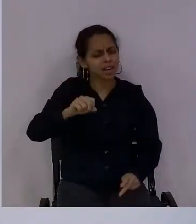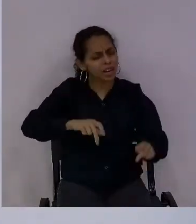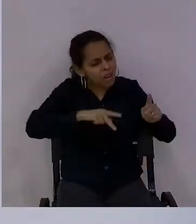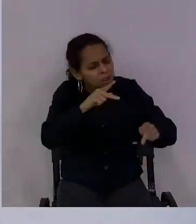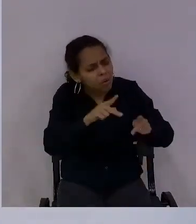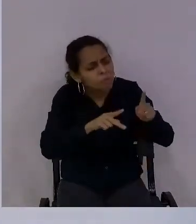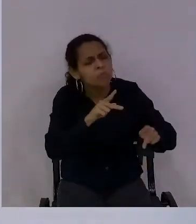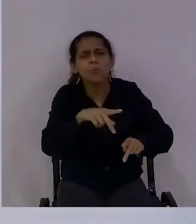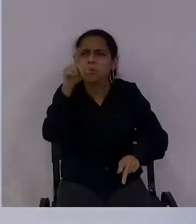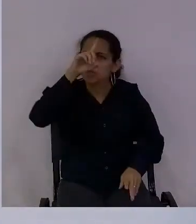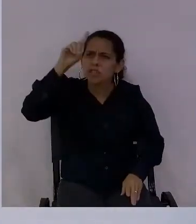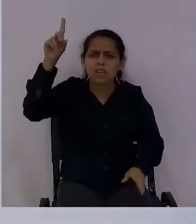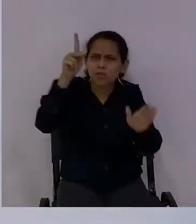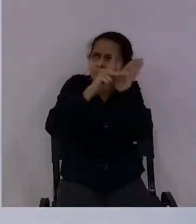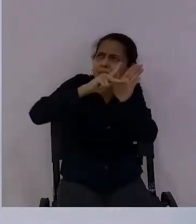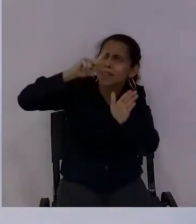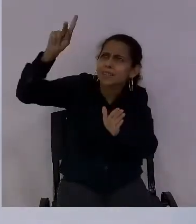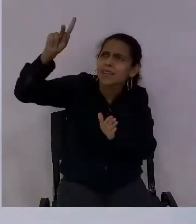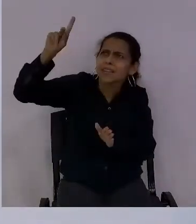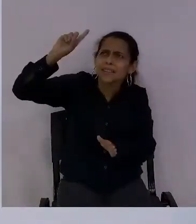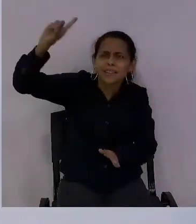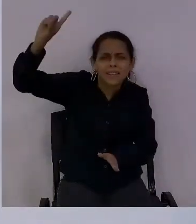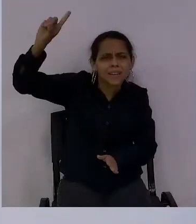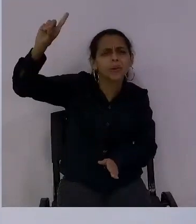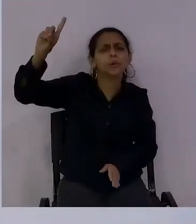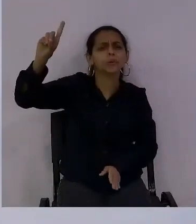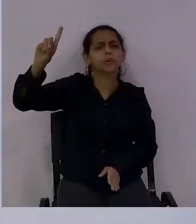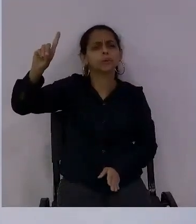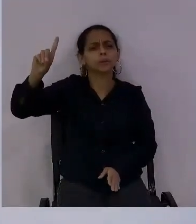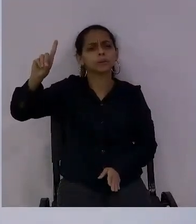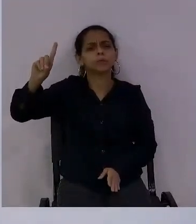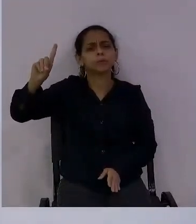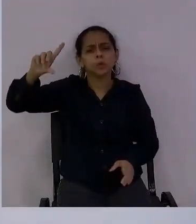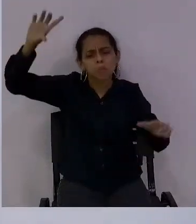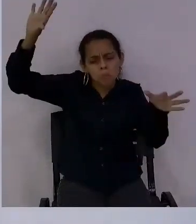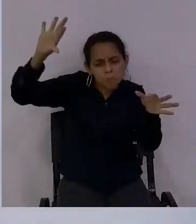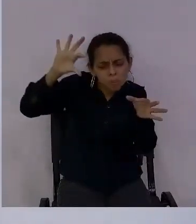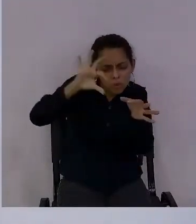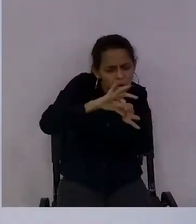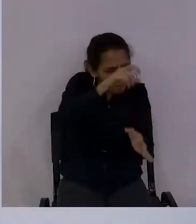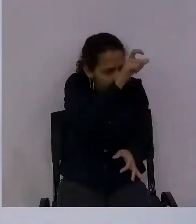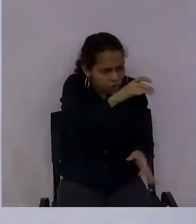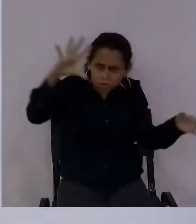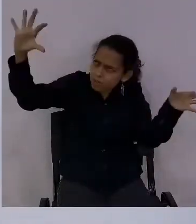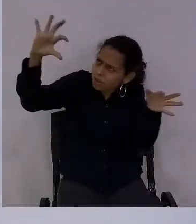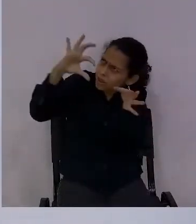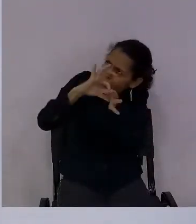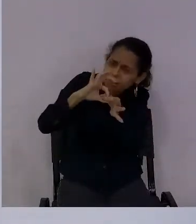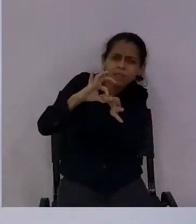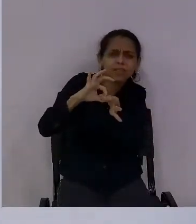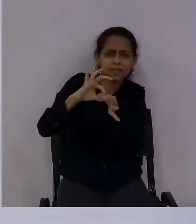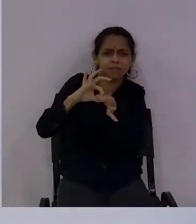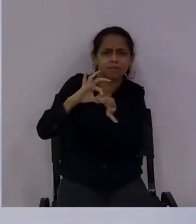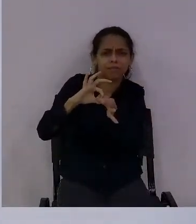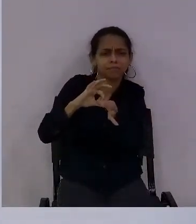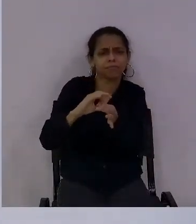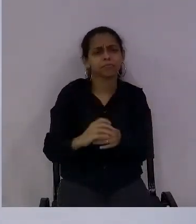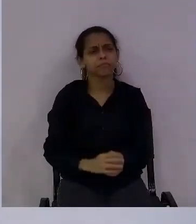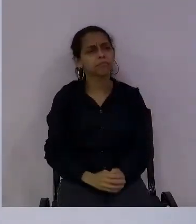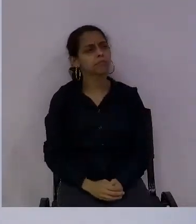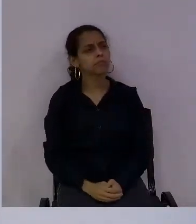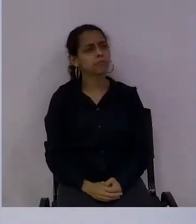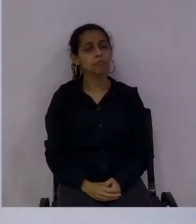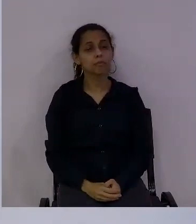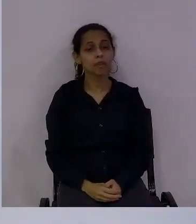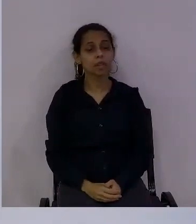atende às expectativas. Ele não é alguém de fora da aliança. Ele é aquele que foi pactuado. Por um